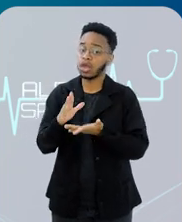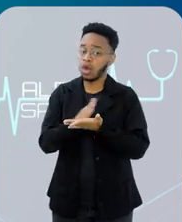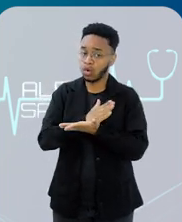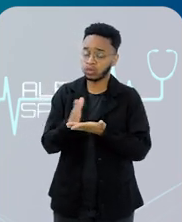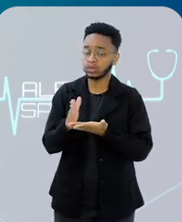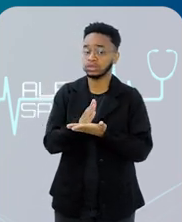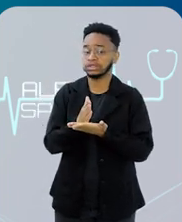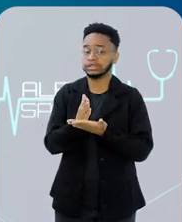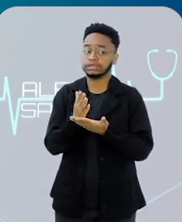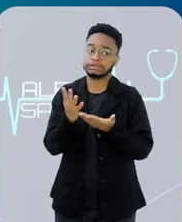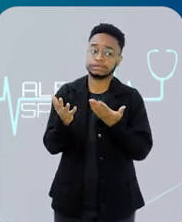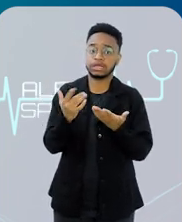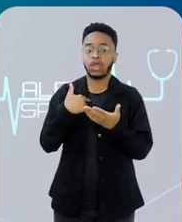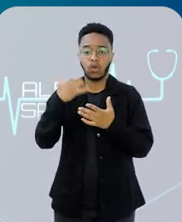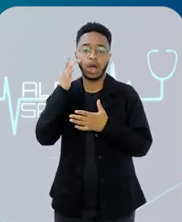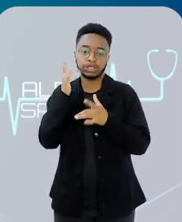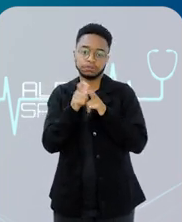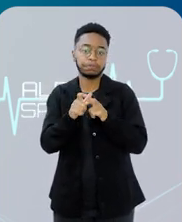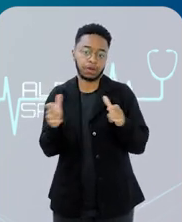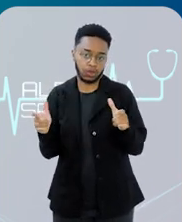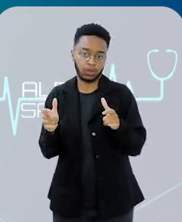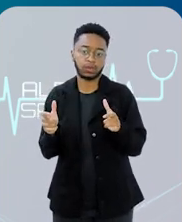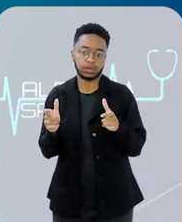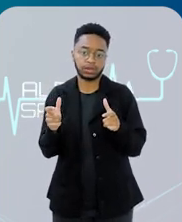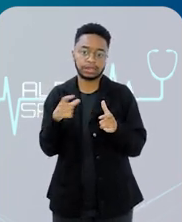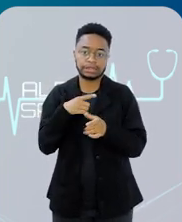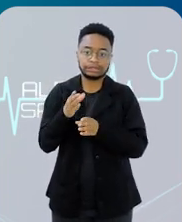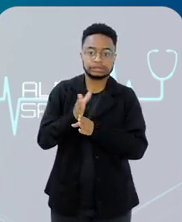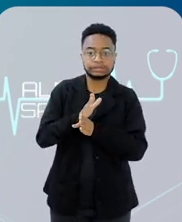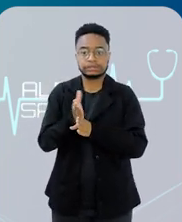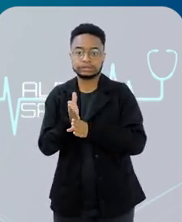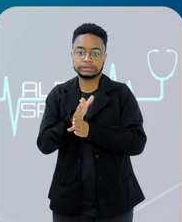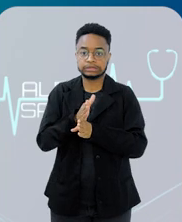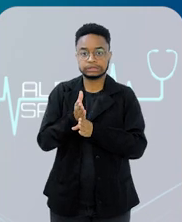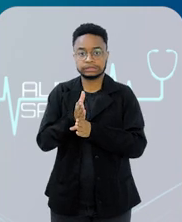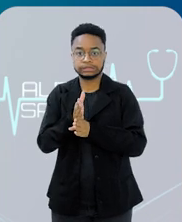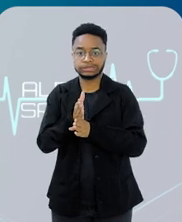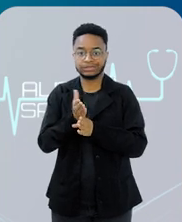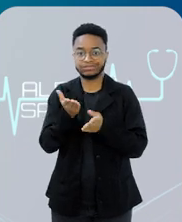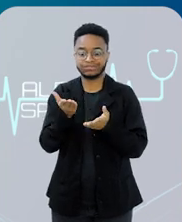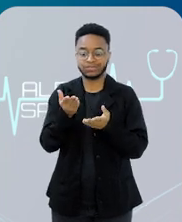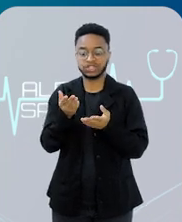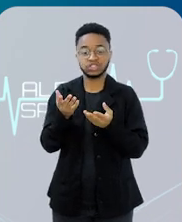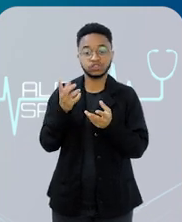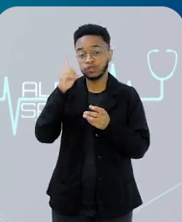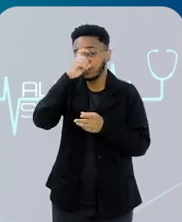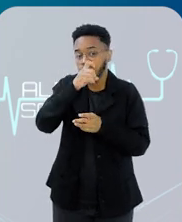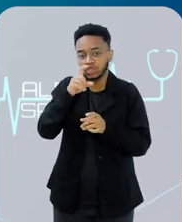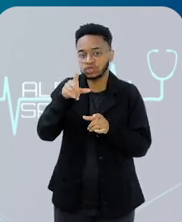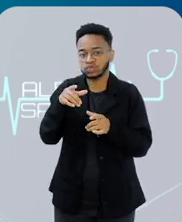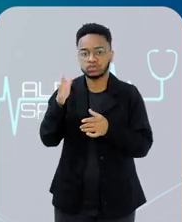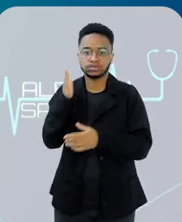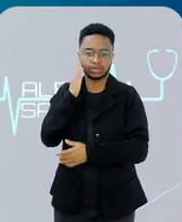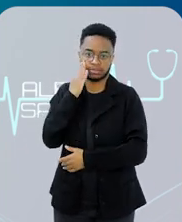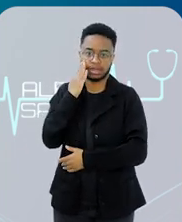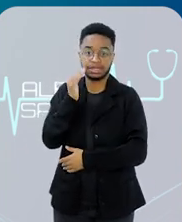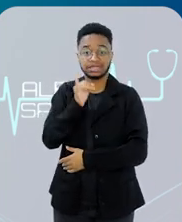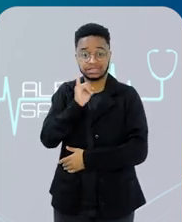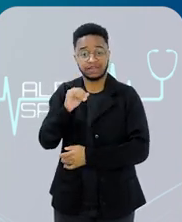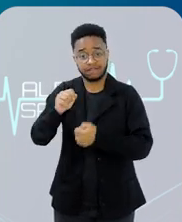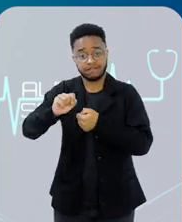mas tem aqueles casos que eu acredito ser a maioria que ficam muitas vezes nessa zona limítrofe